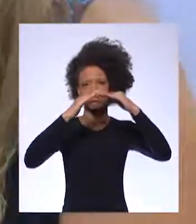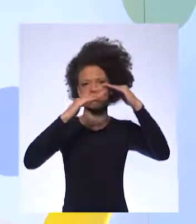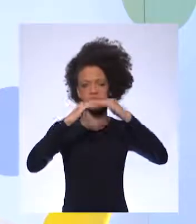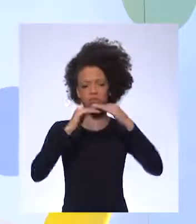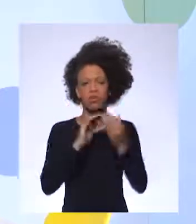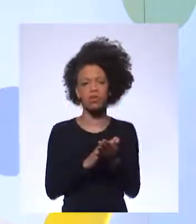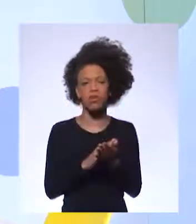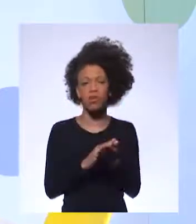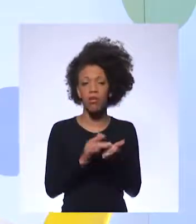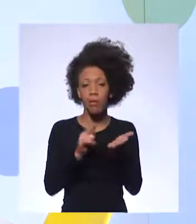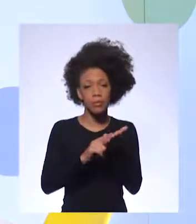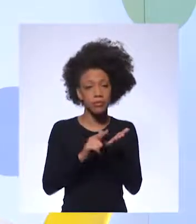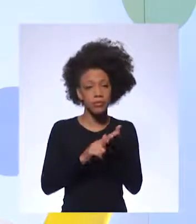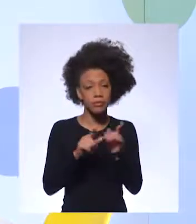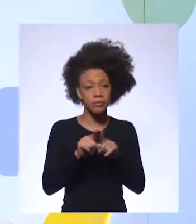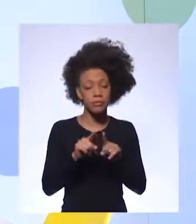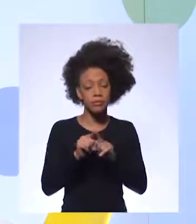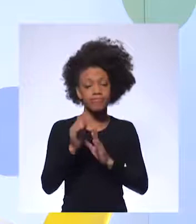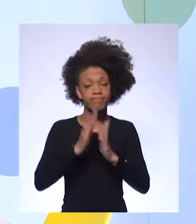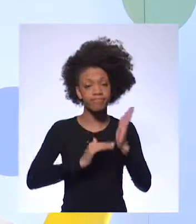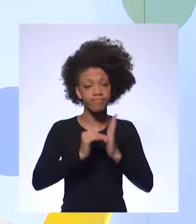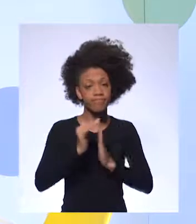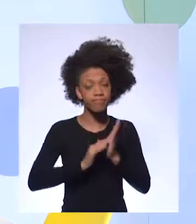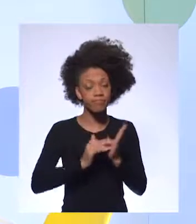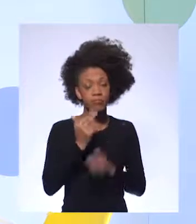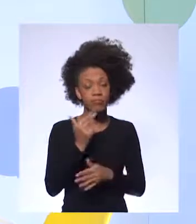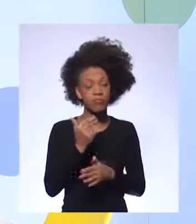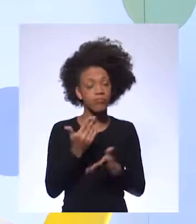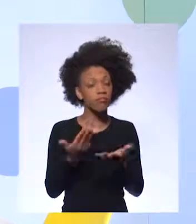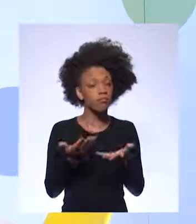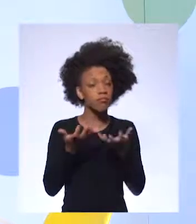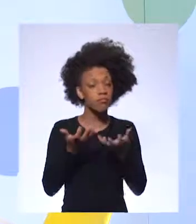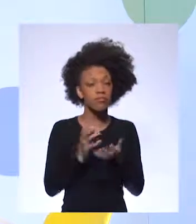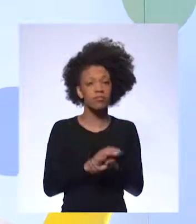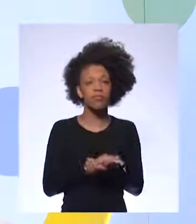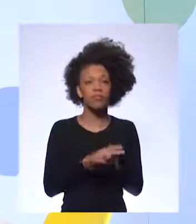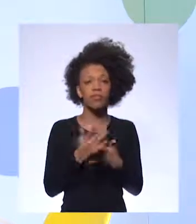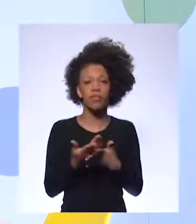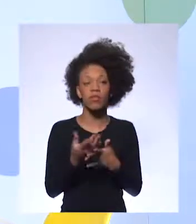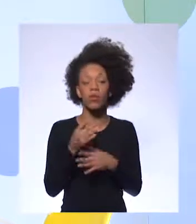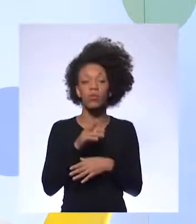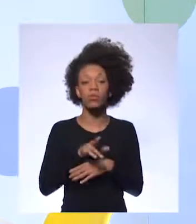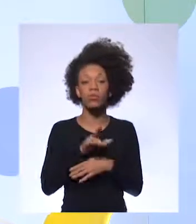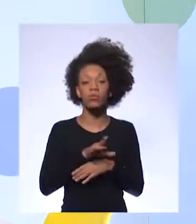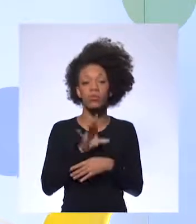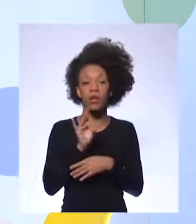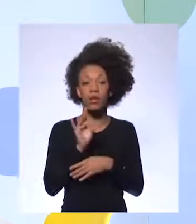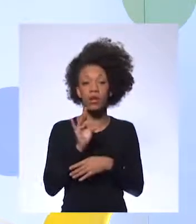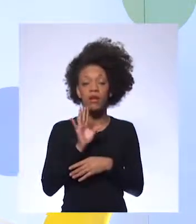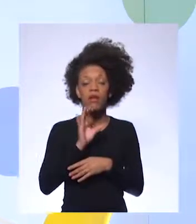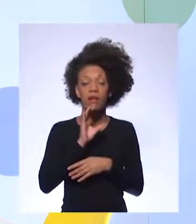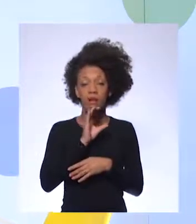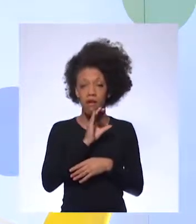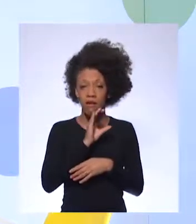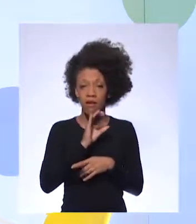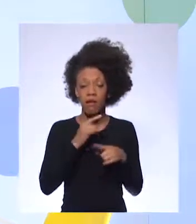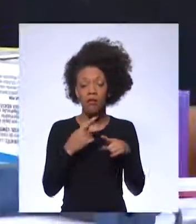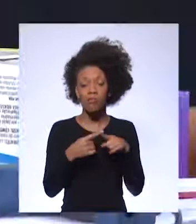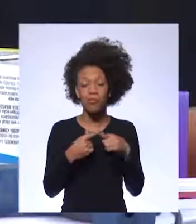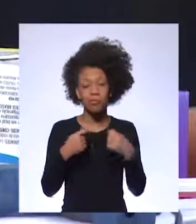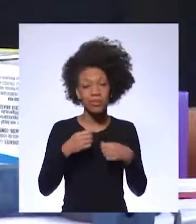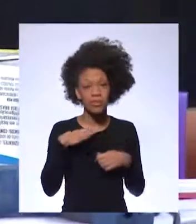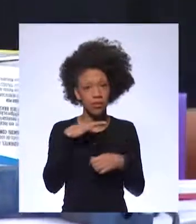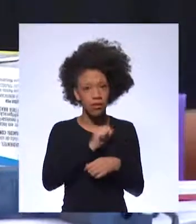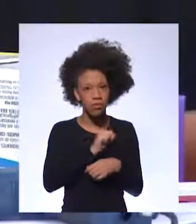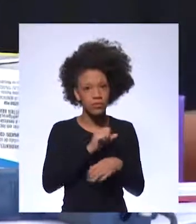papel da cozinha que você quiser eu vou usar cola quente hoje tudo que a gente está fazer as coisas rápidas mas não precisa como que faz esse